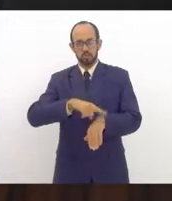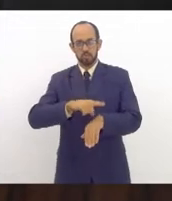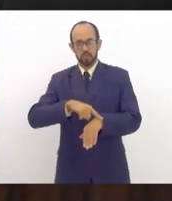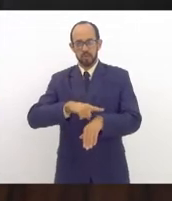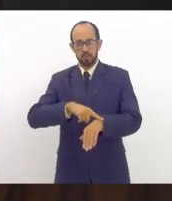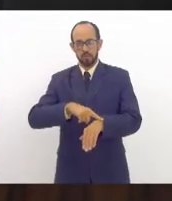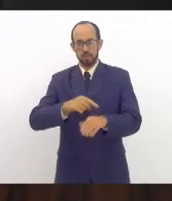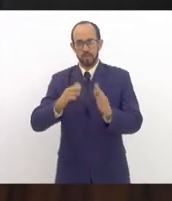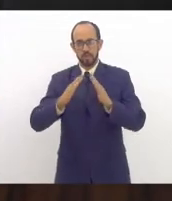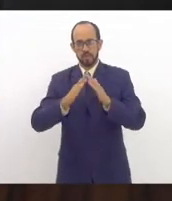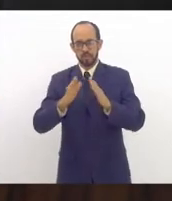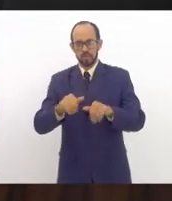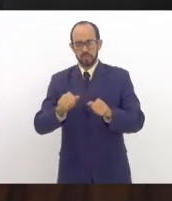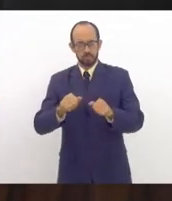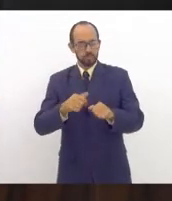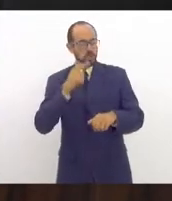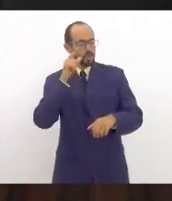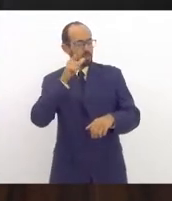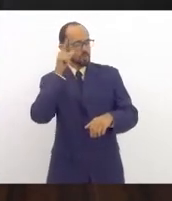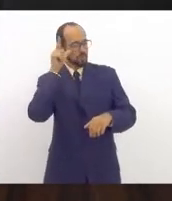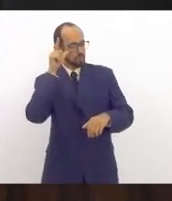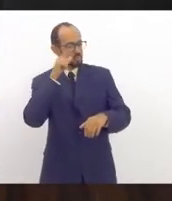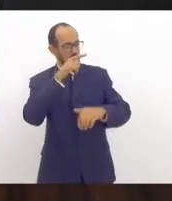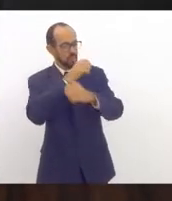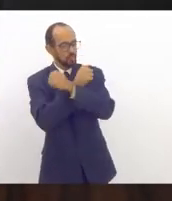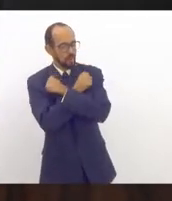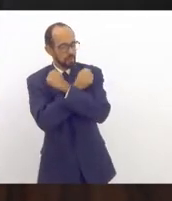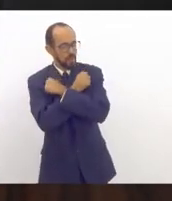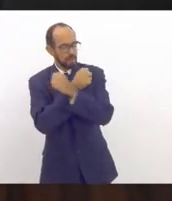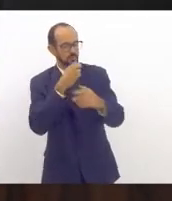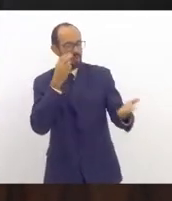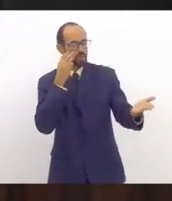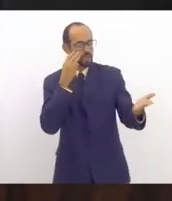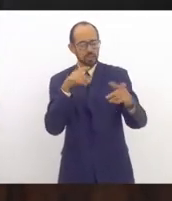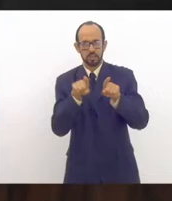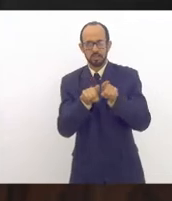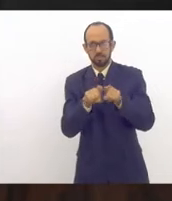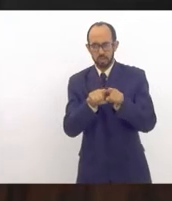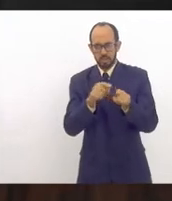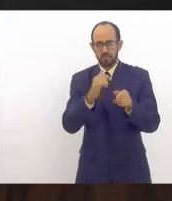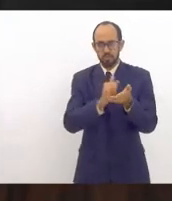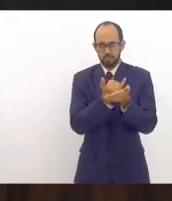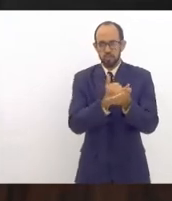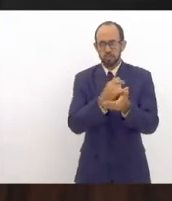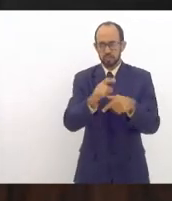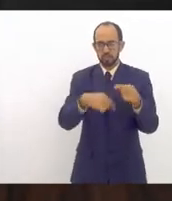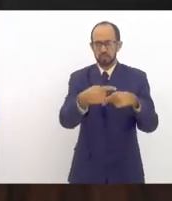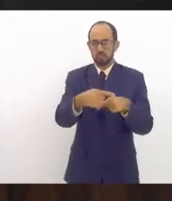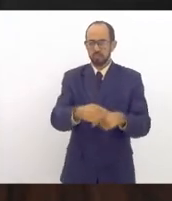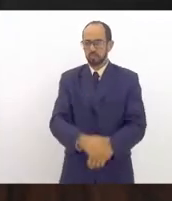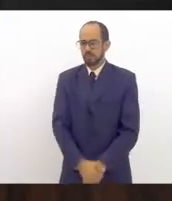Lucinha querido Um abraço um abraço Deputado valdeck são os próximos inscritos